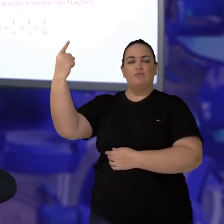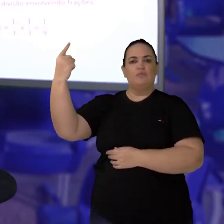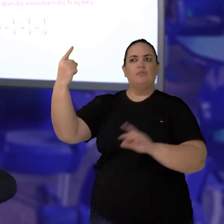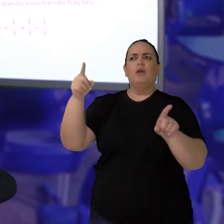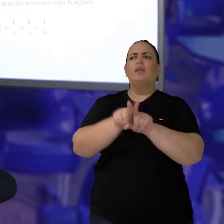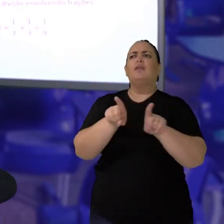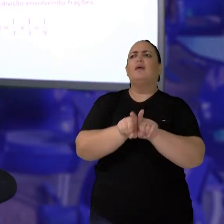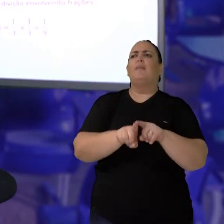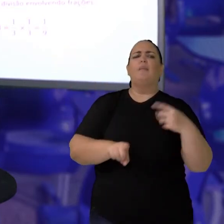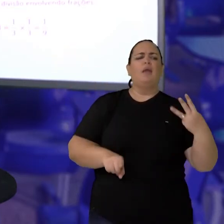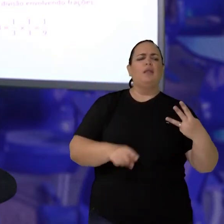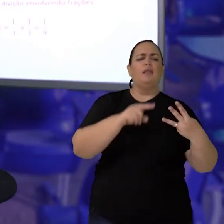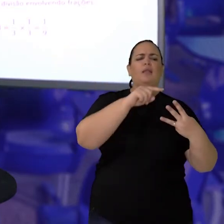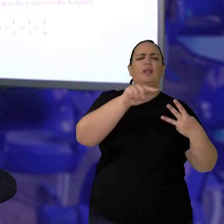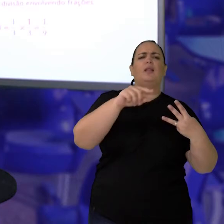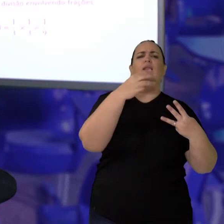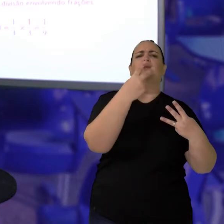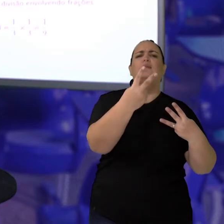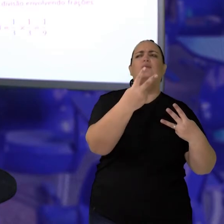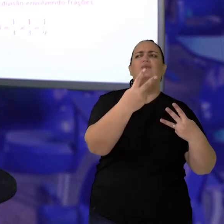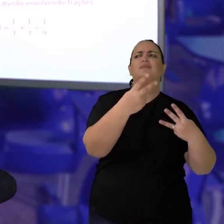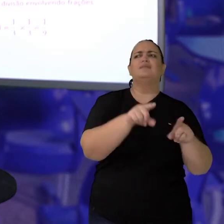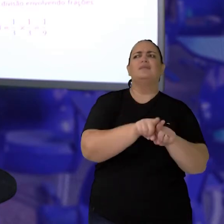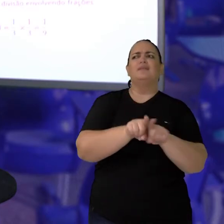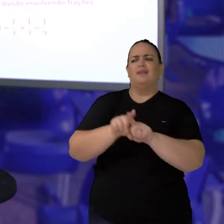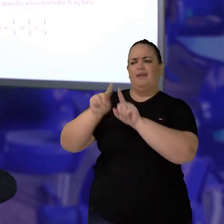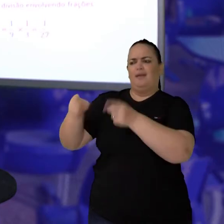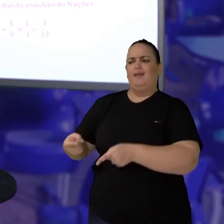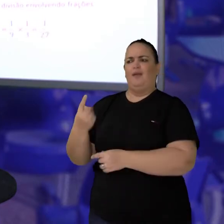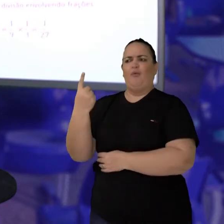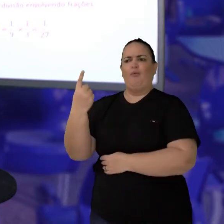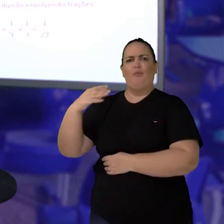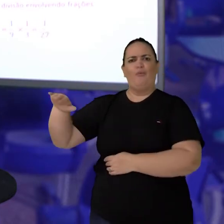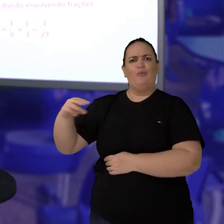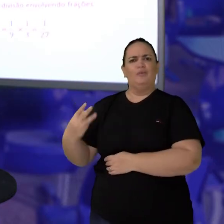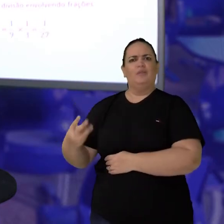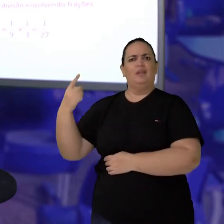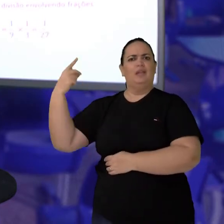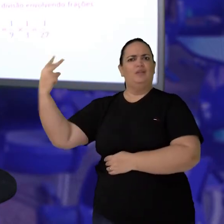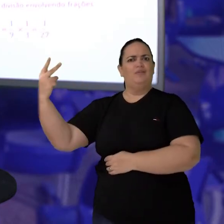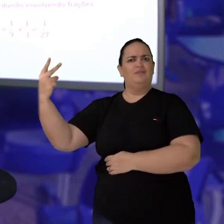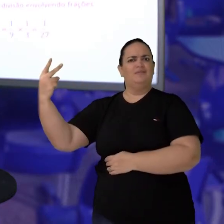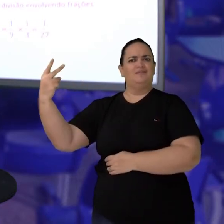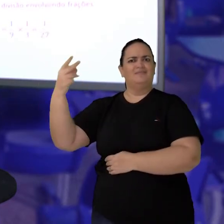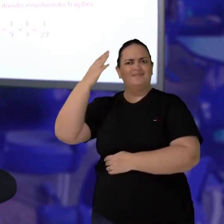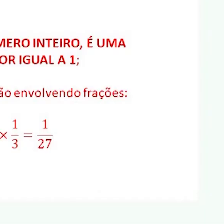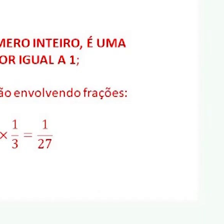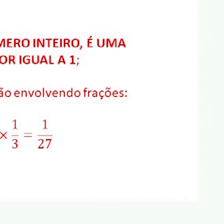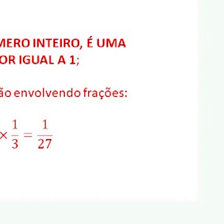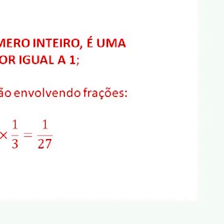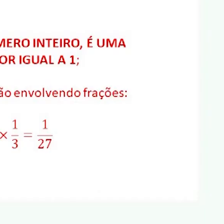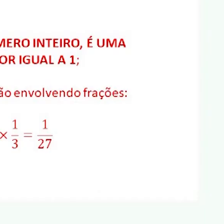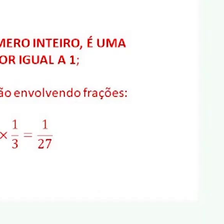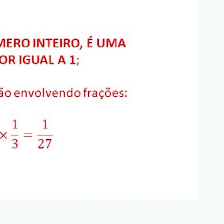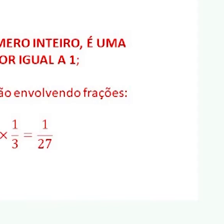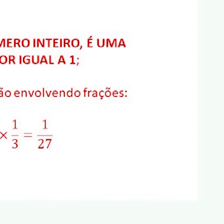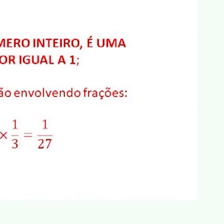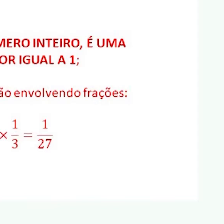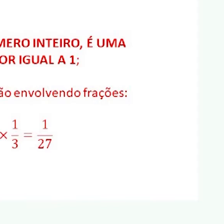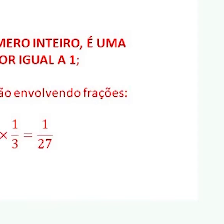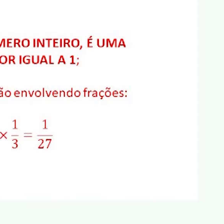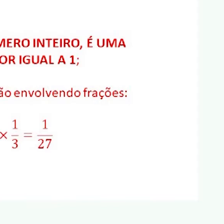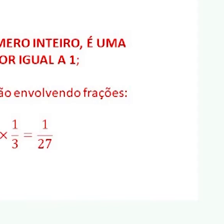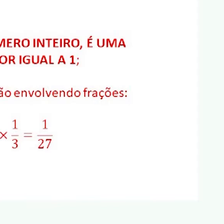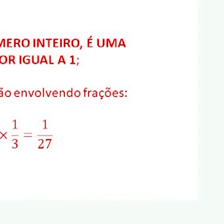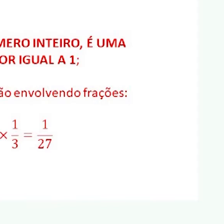Será que isso acontece também para menos 3? Bora ver. Então, meu povo, 3 elevado a menos 3